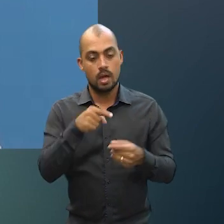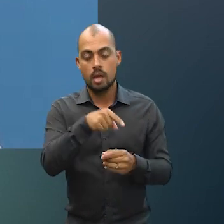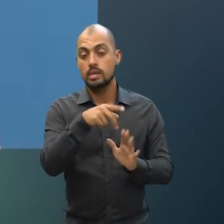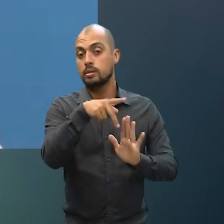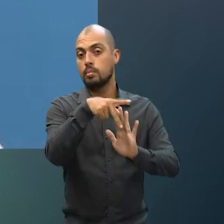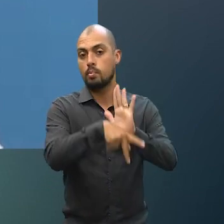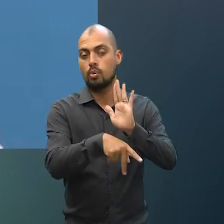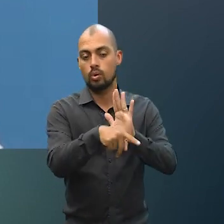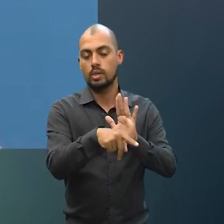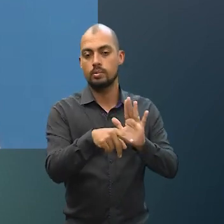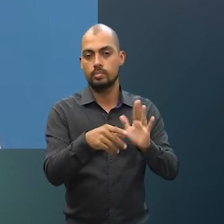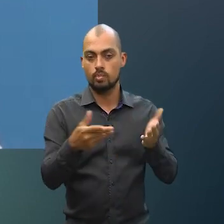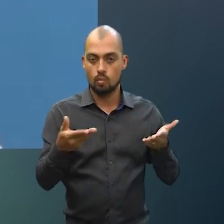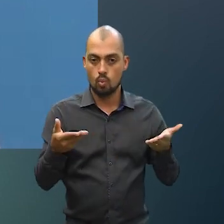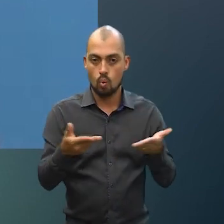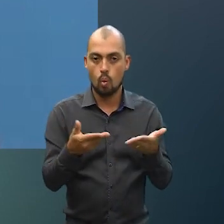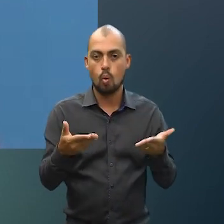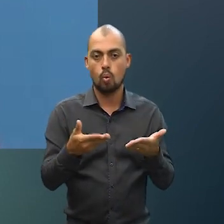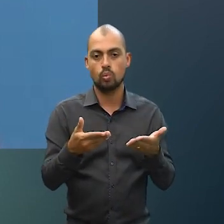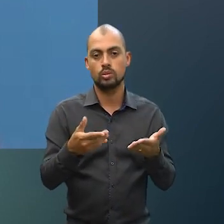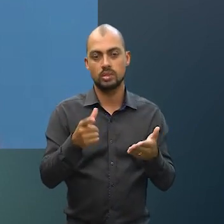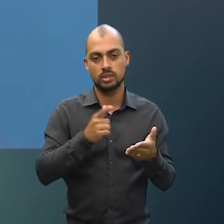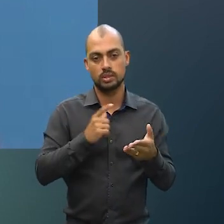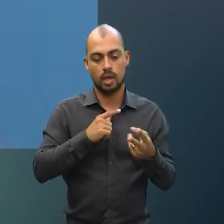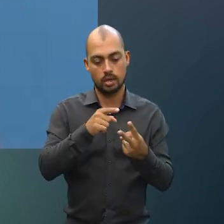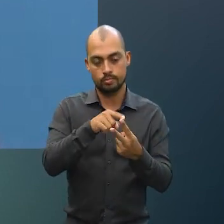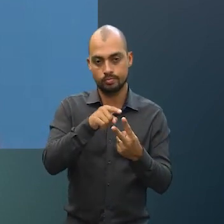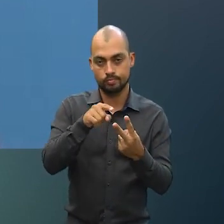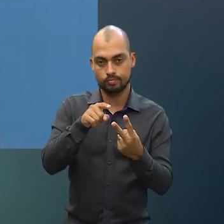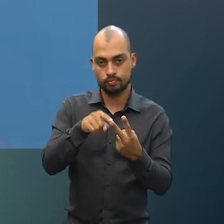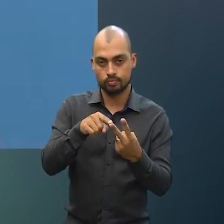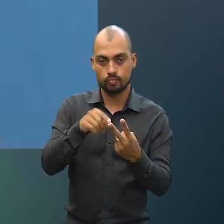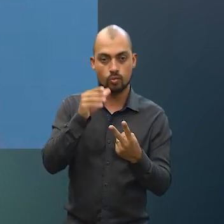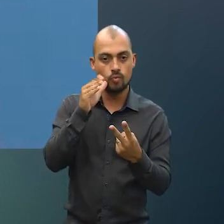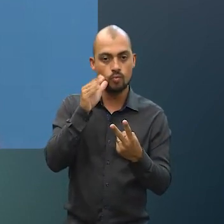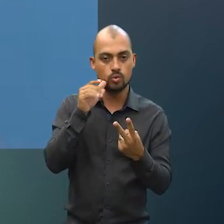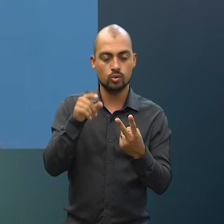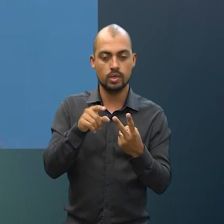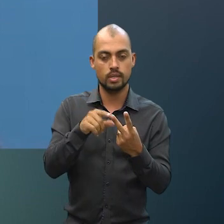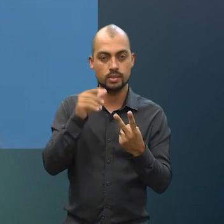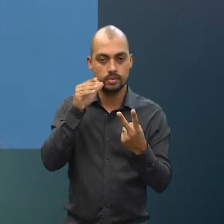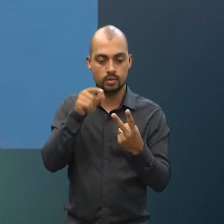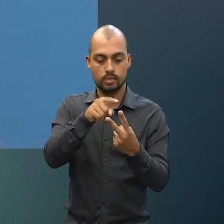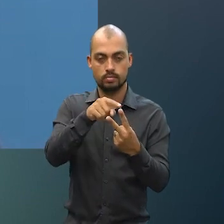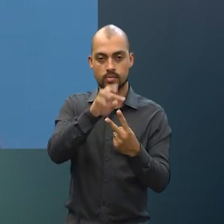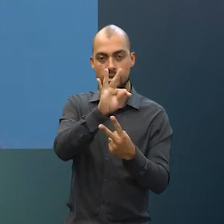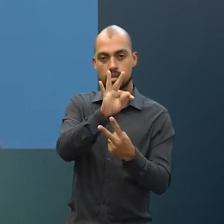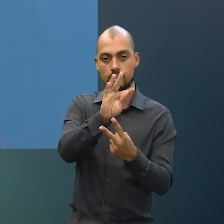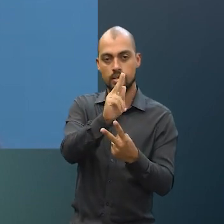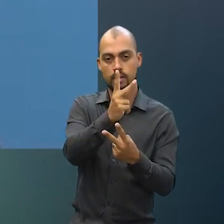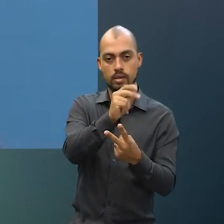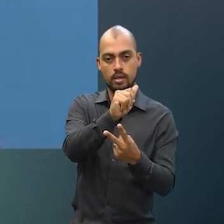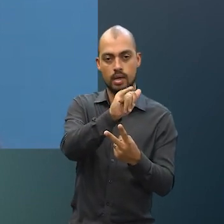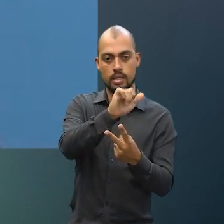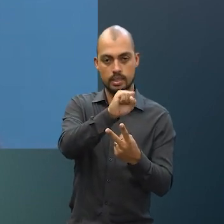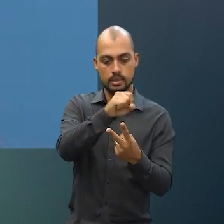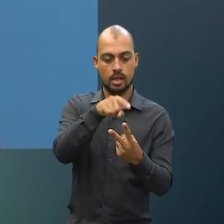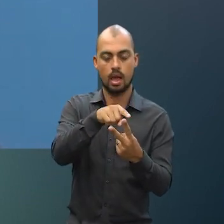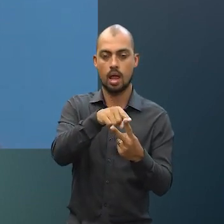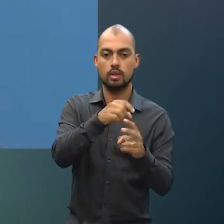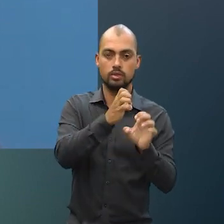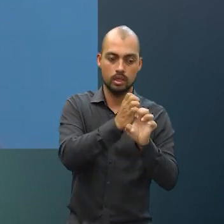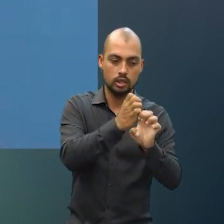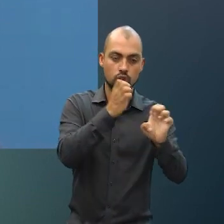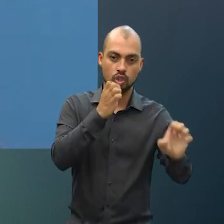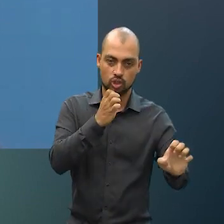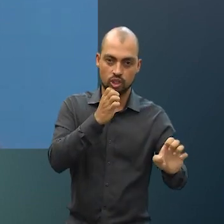programa hoje abraça duas das nossas funcionárias, uma, a Thaís, que está fazendo engenharia